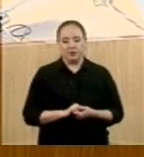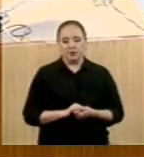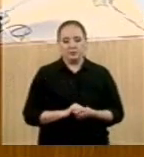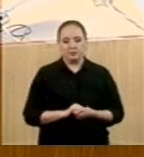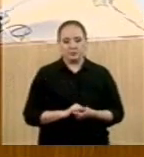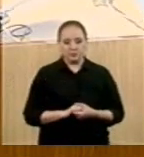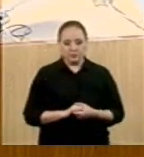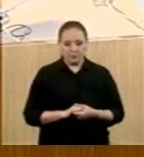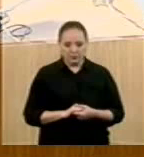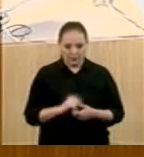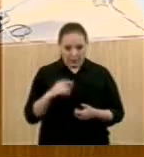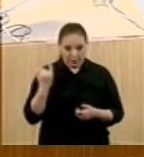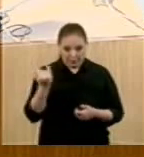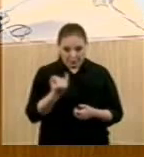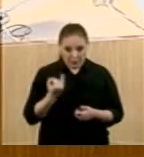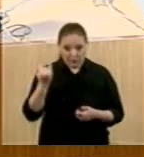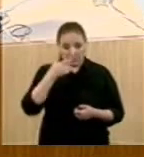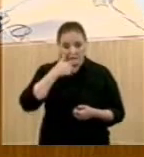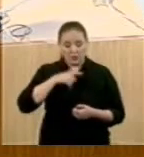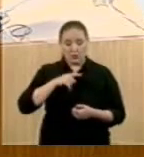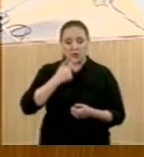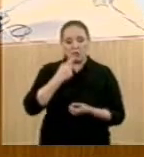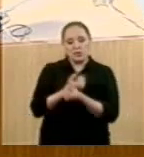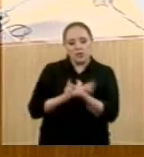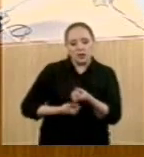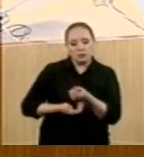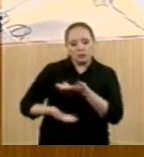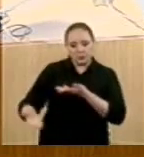inseparáveis para a doação de sangue,